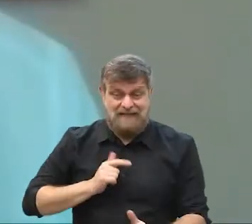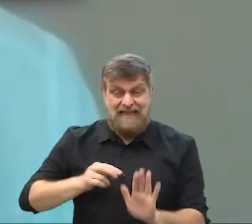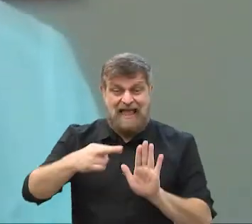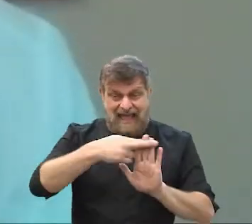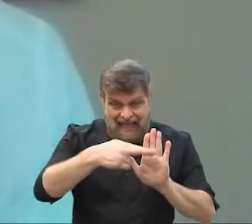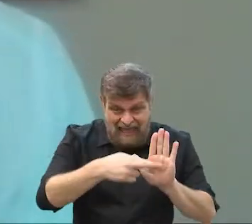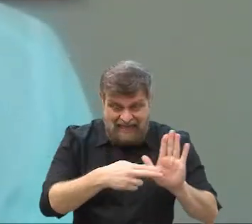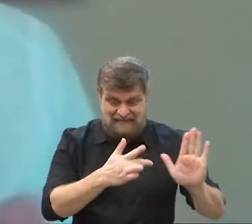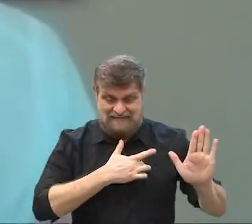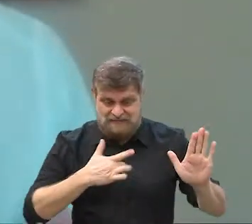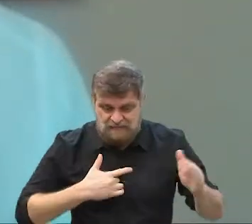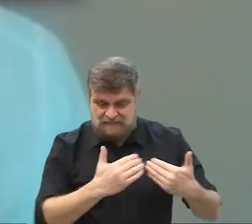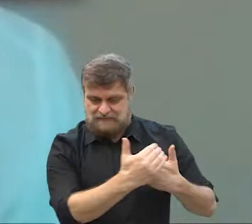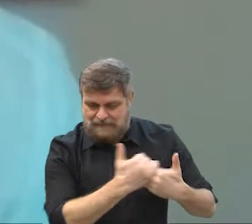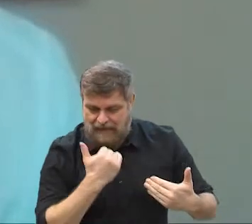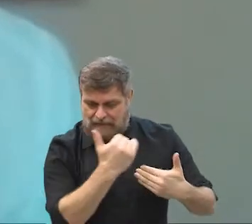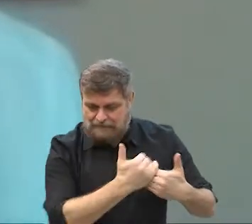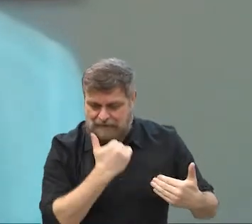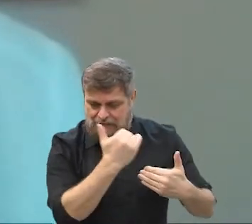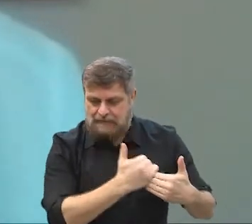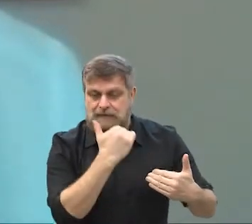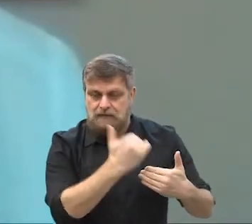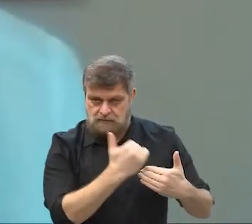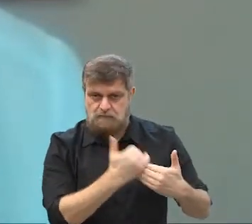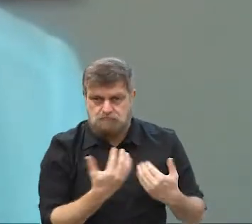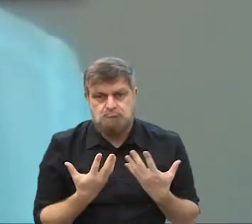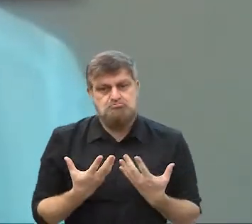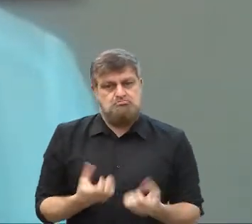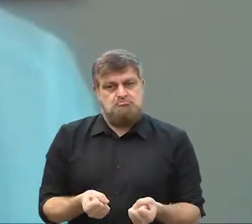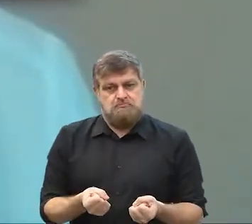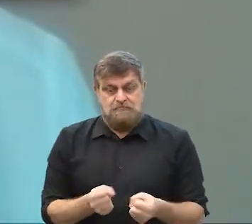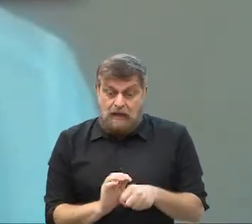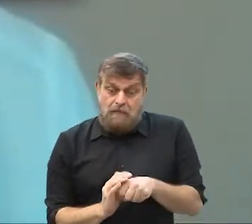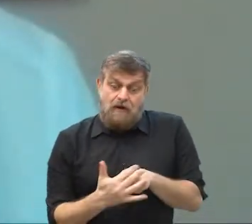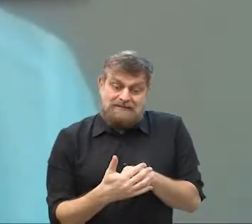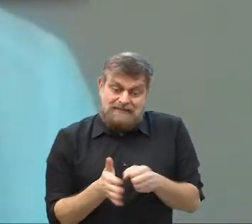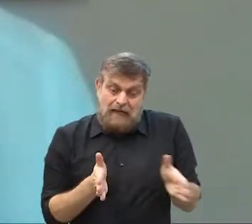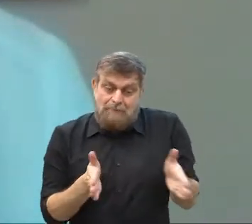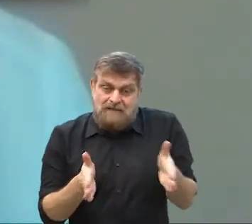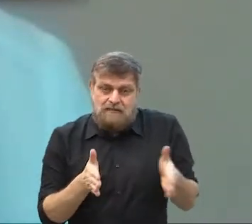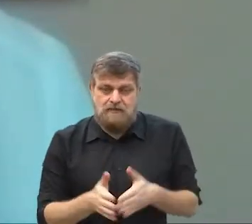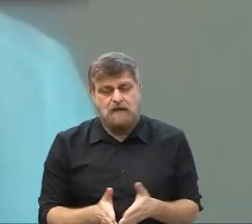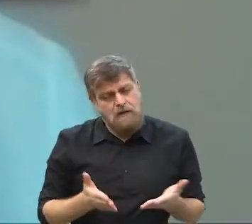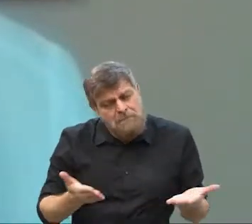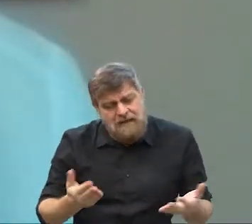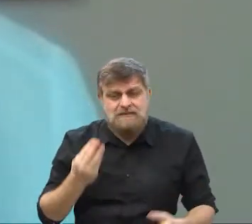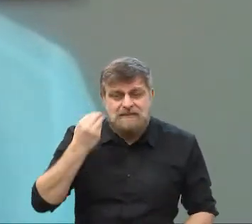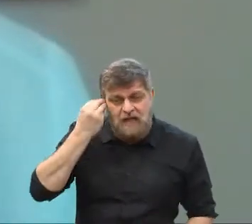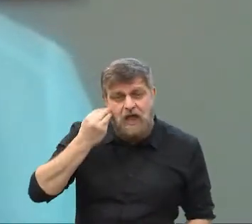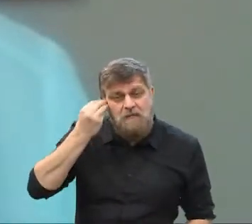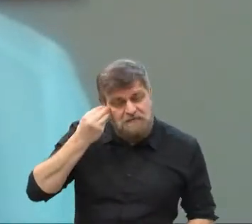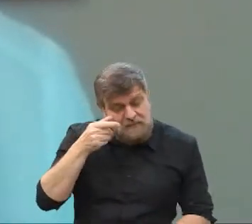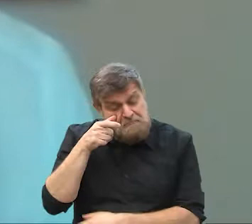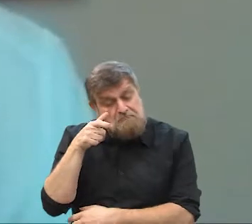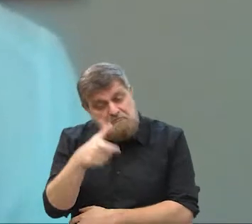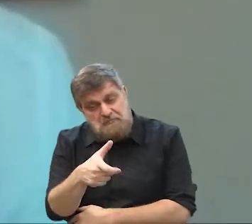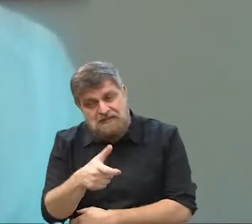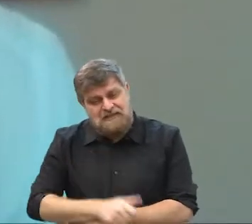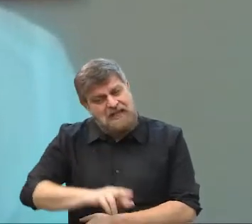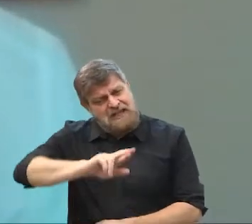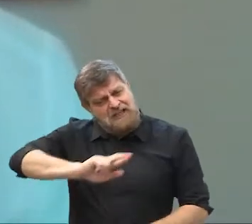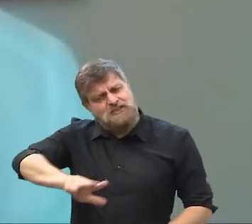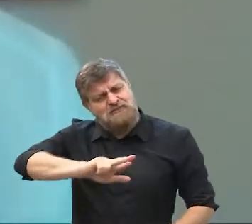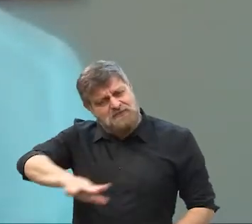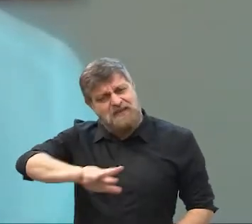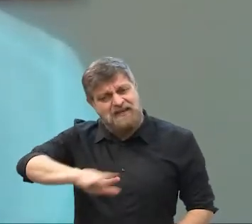sanitárias nesse momento, então, de pandemia. Mas eu entendo ser uma experiência bastante interessante,